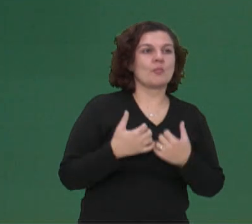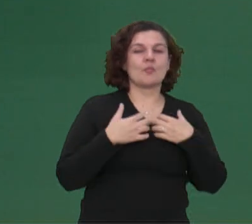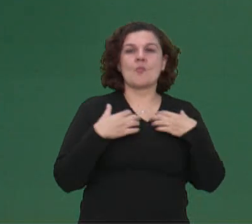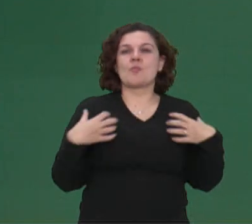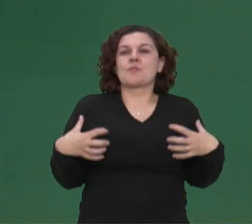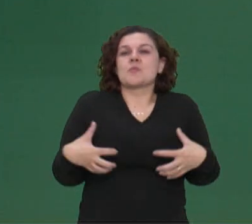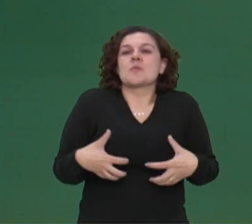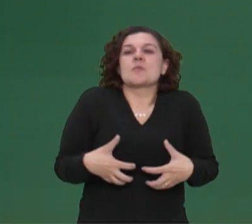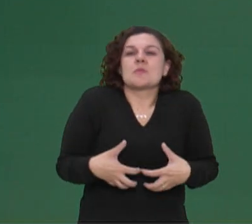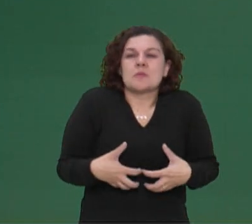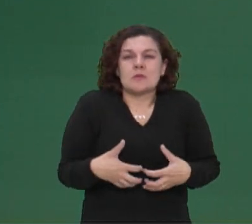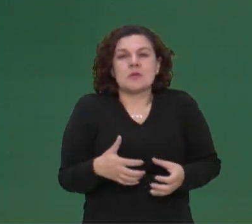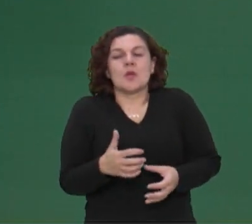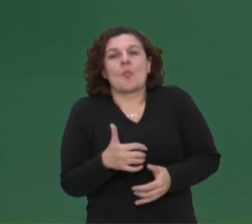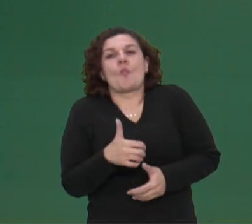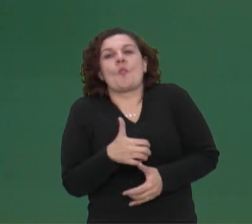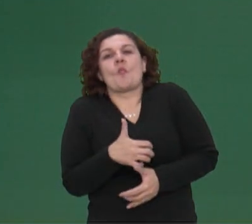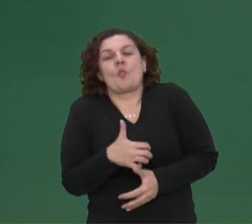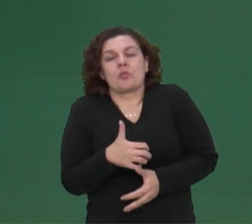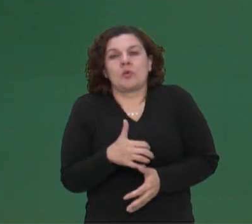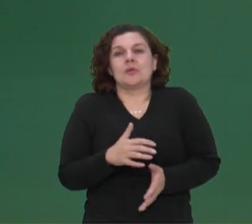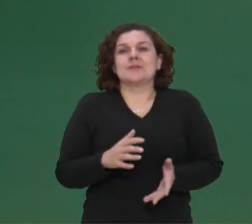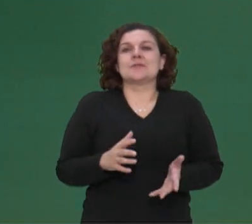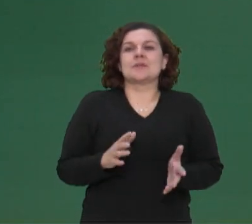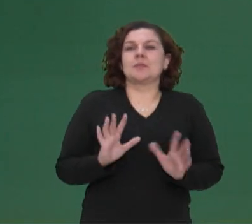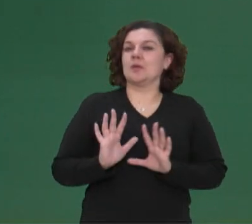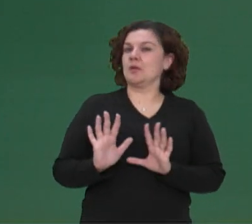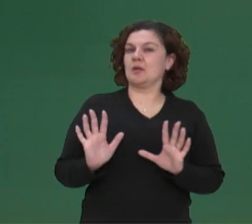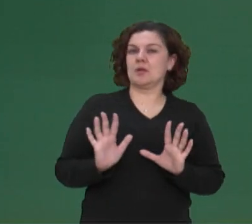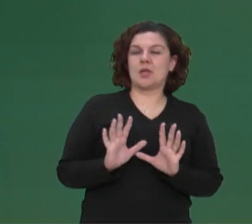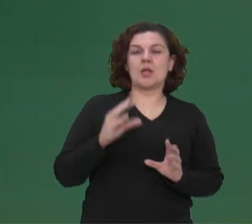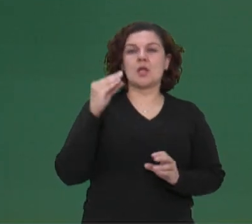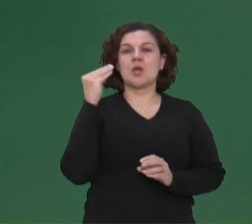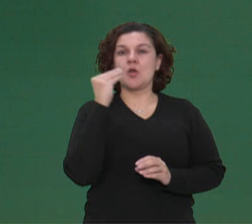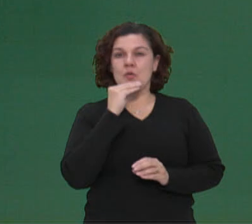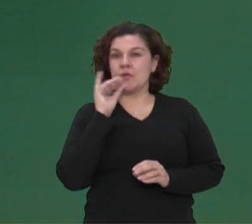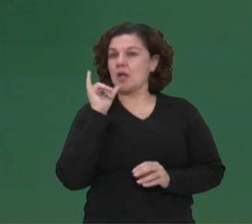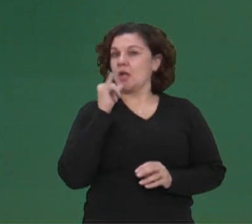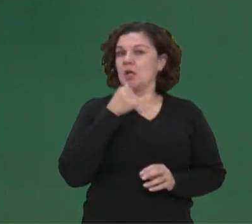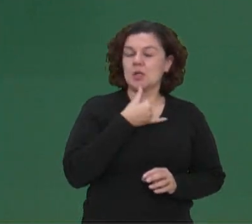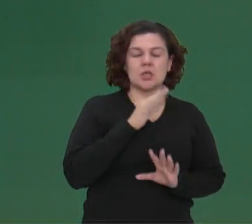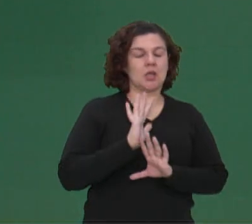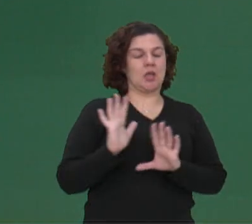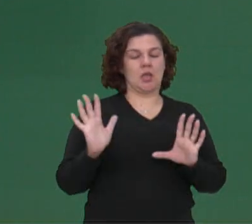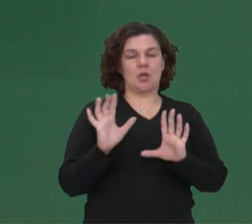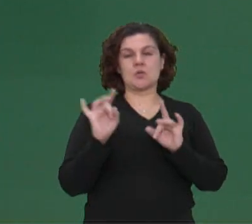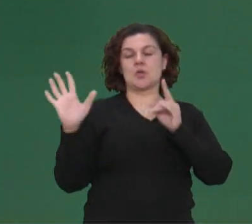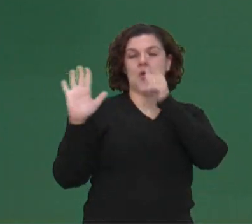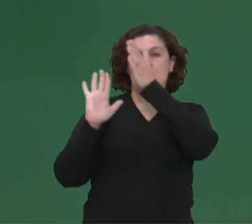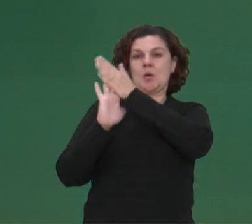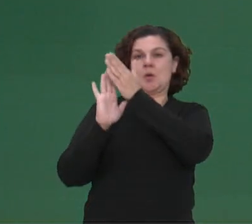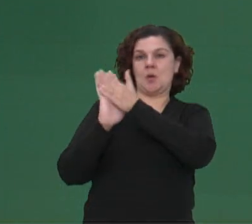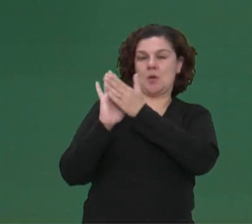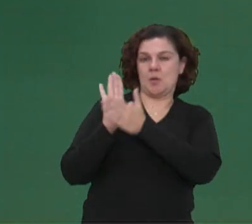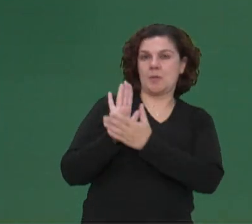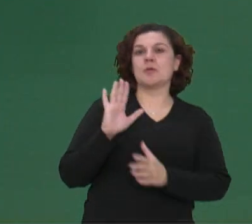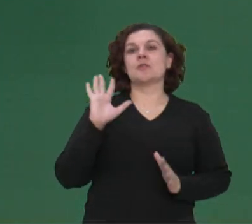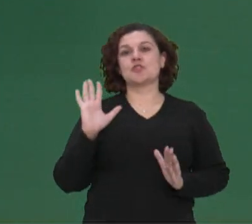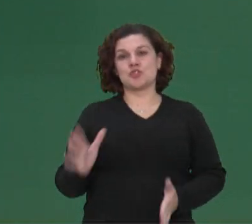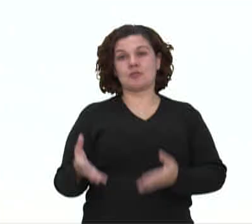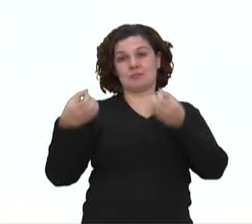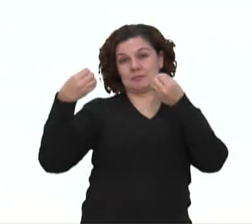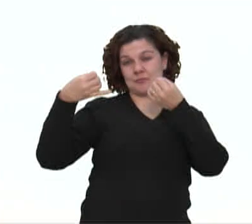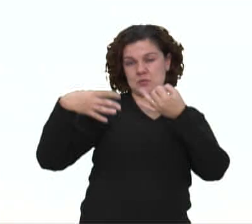aquela forma assim, né? Ou disforma de ser humano fraco, precisa, não vou pôr nada disso. Mas o mapinha já vai